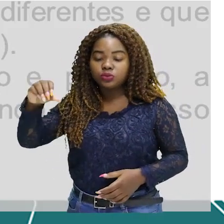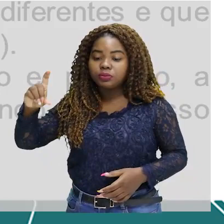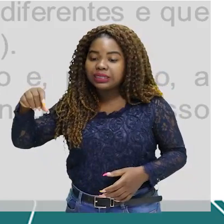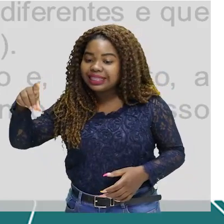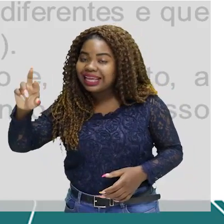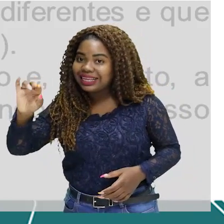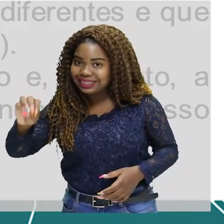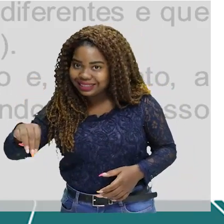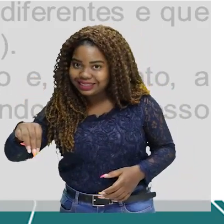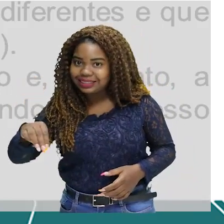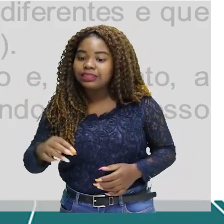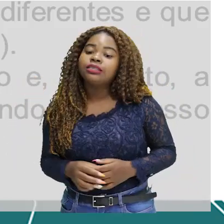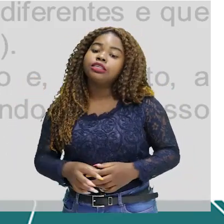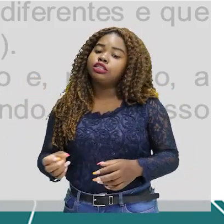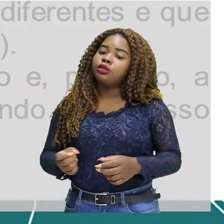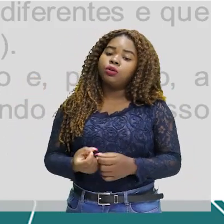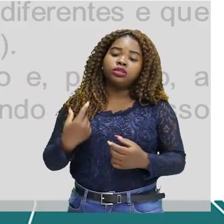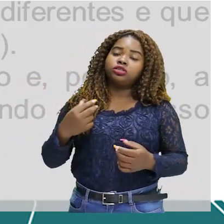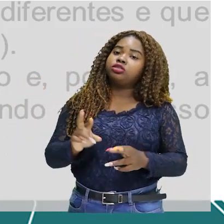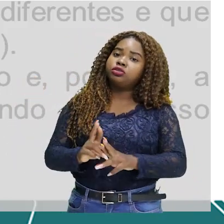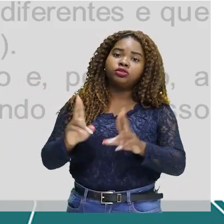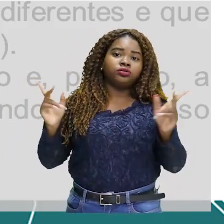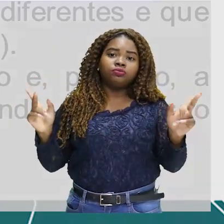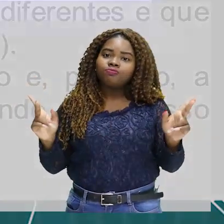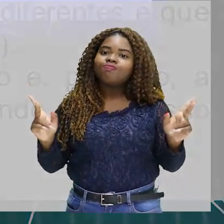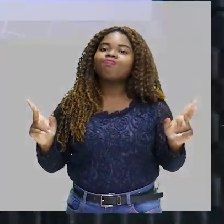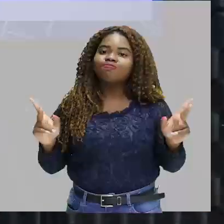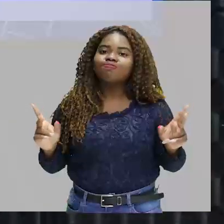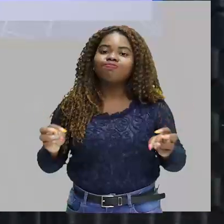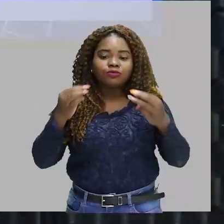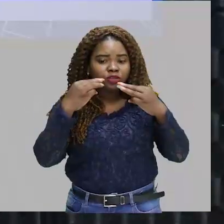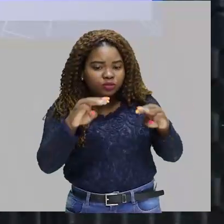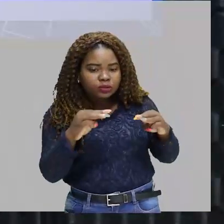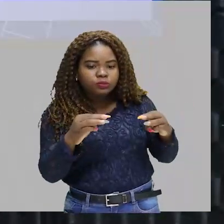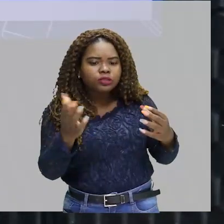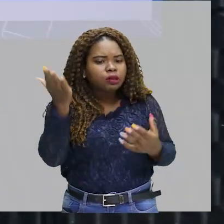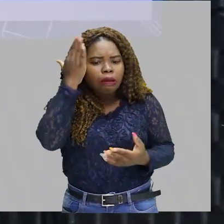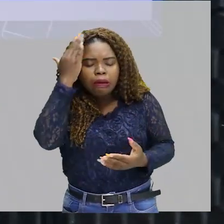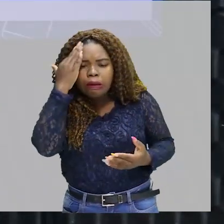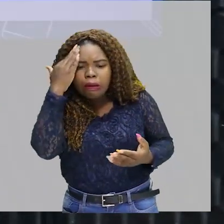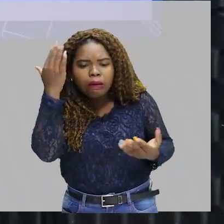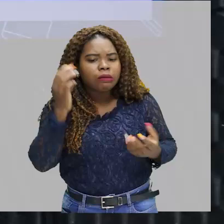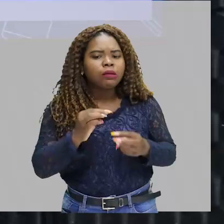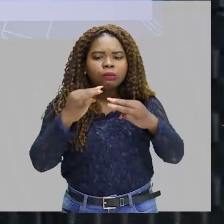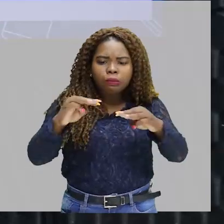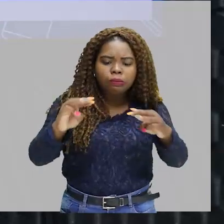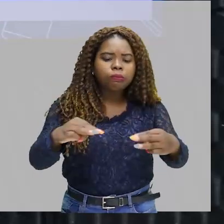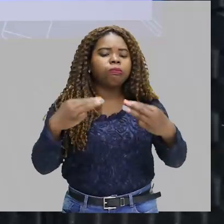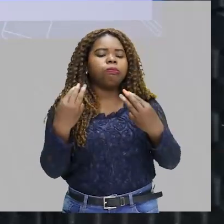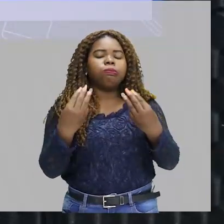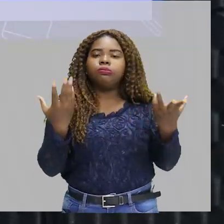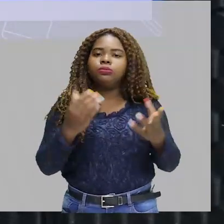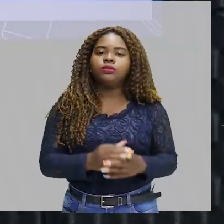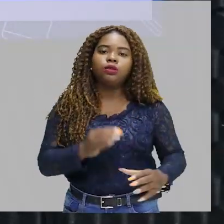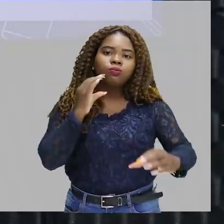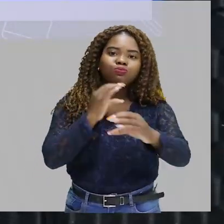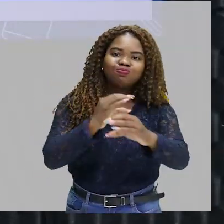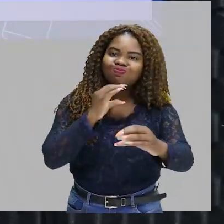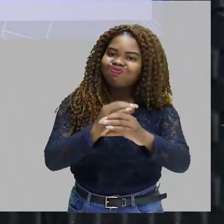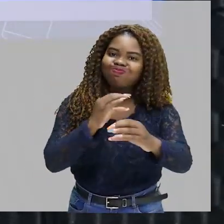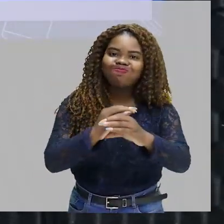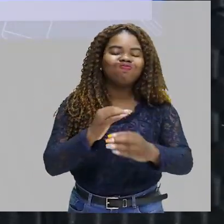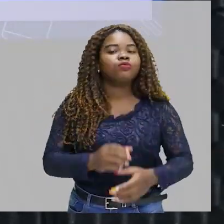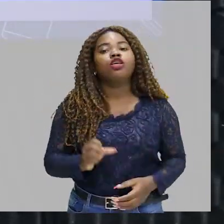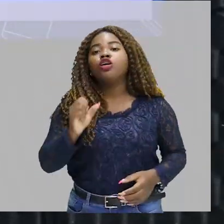elas é desconhecido e, portanto, a mensagem não será inteligível para ambas, impossibilitando o processo comunicacional. Então, só vai